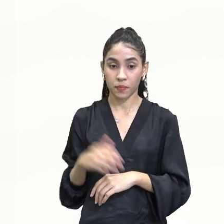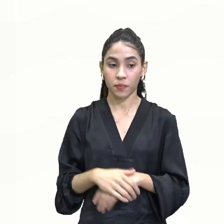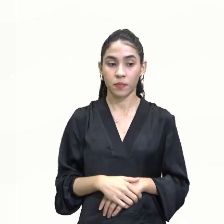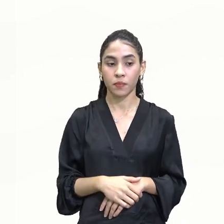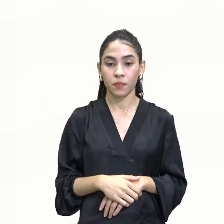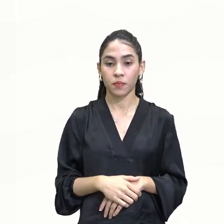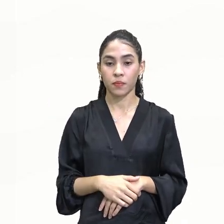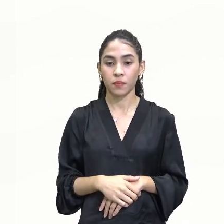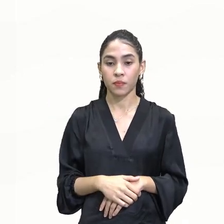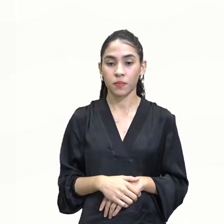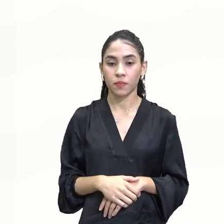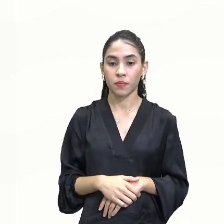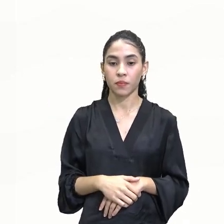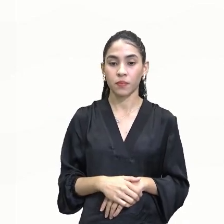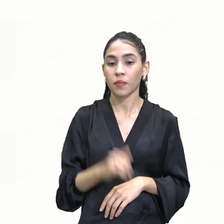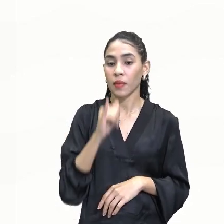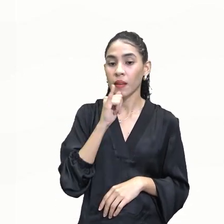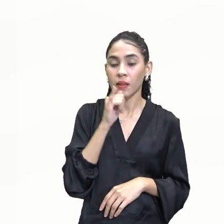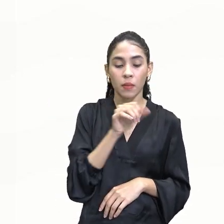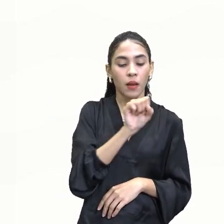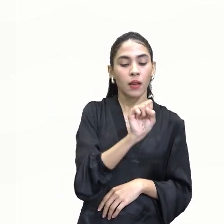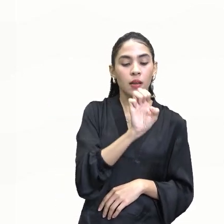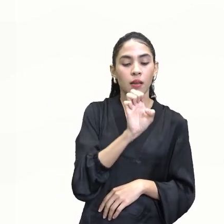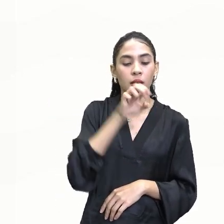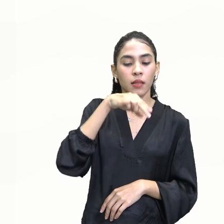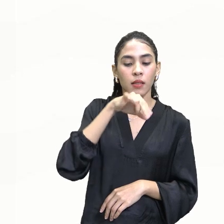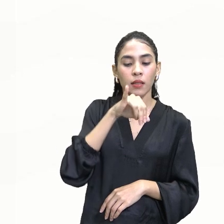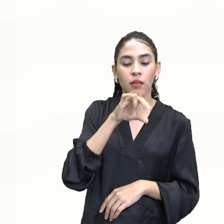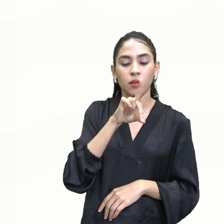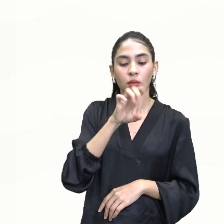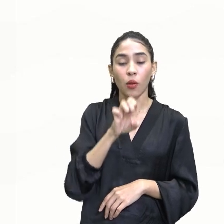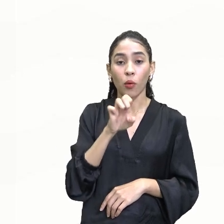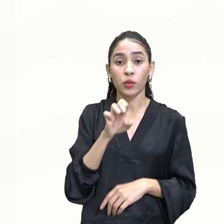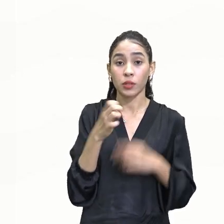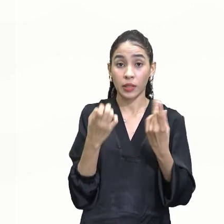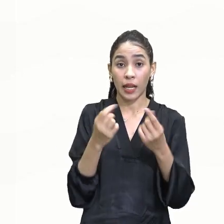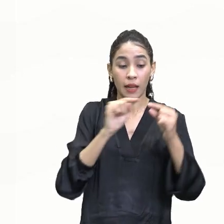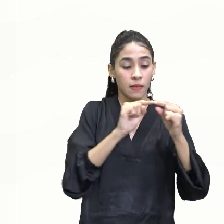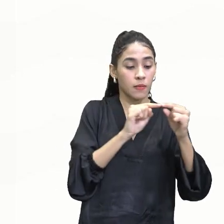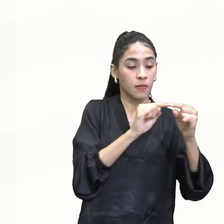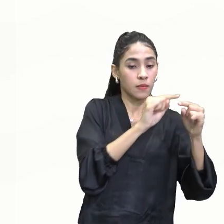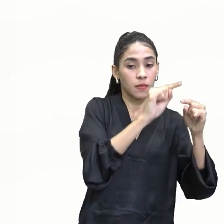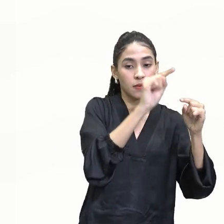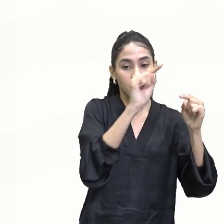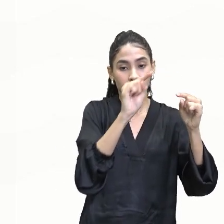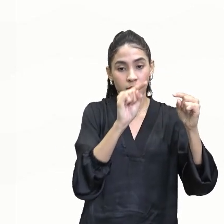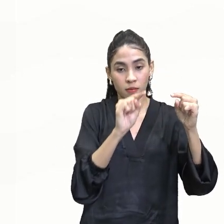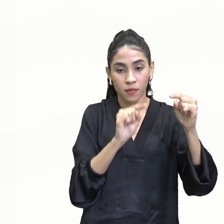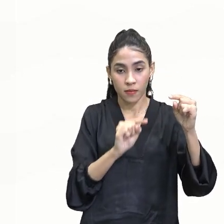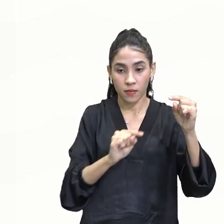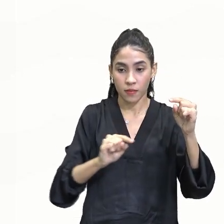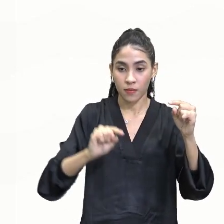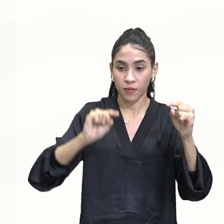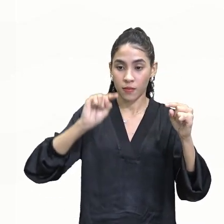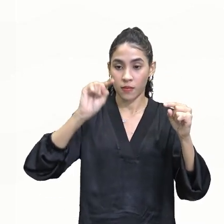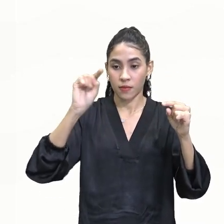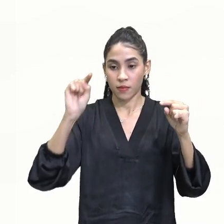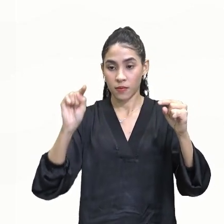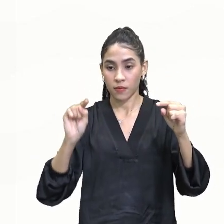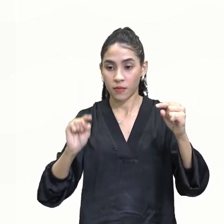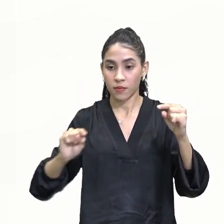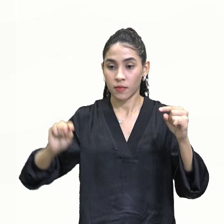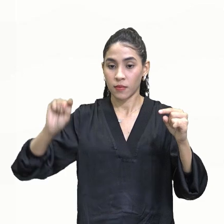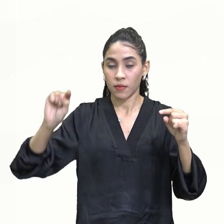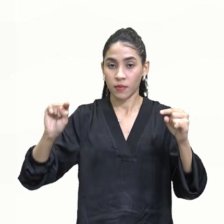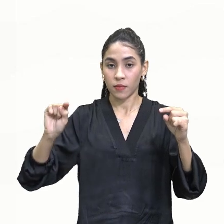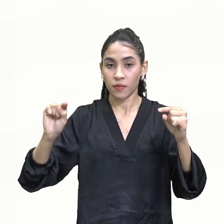acontece. Vem, a senoide vem e completa ali, não é? Eu vou chamar de um